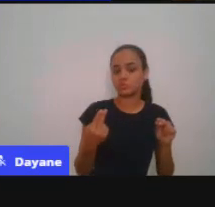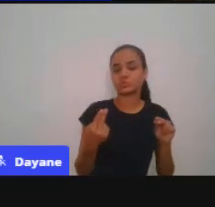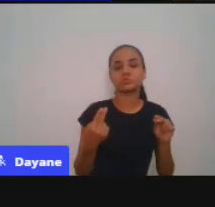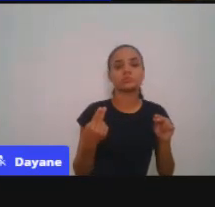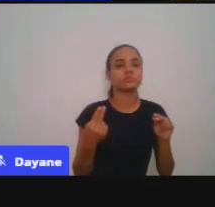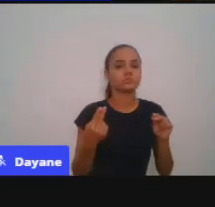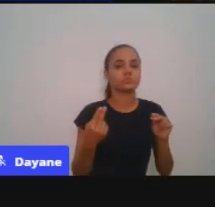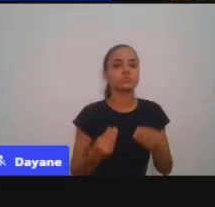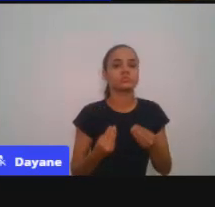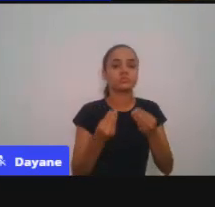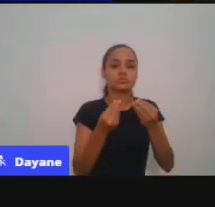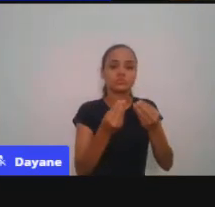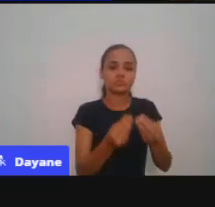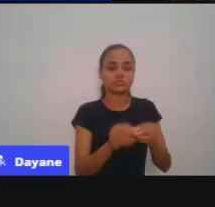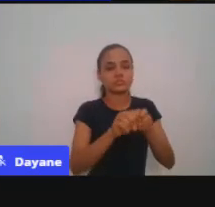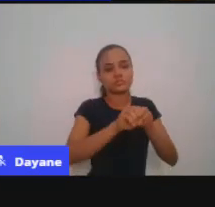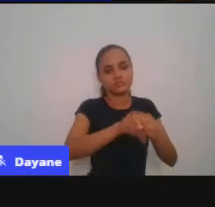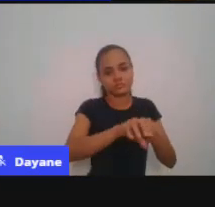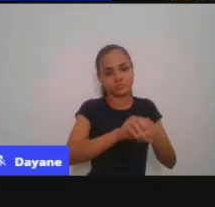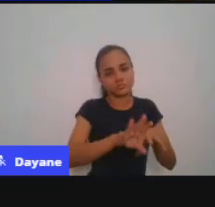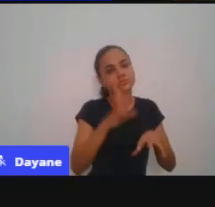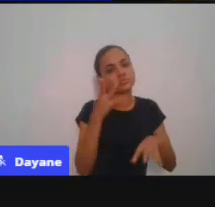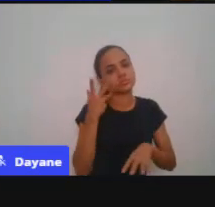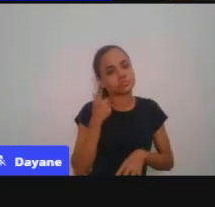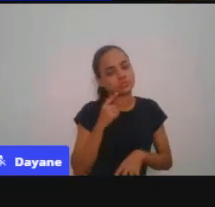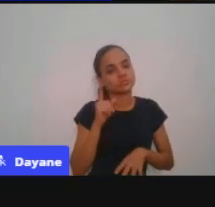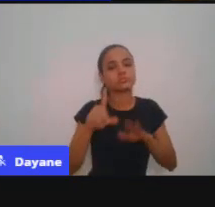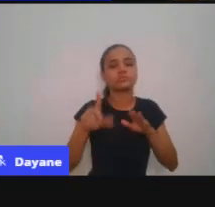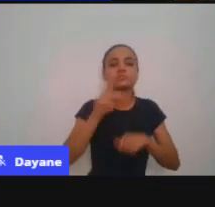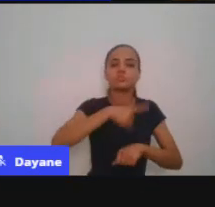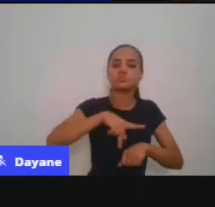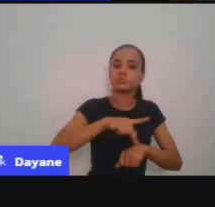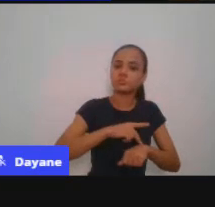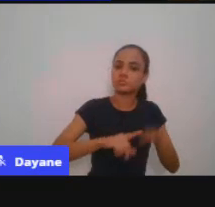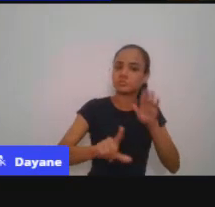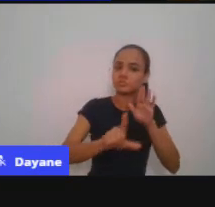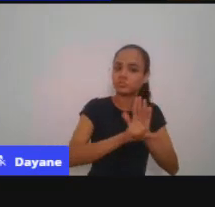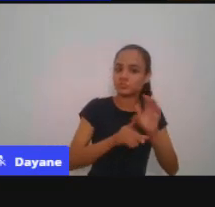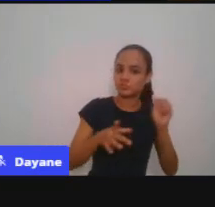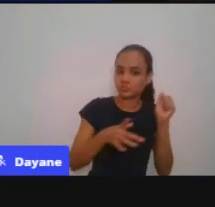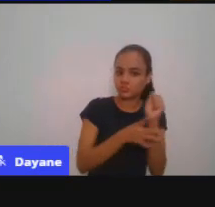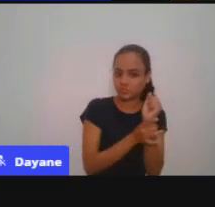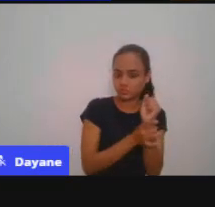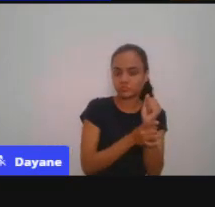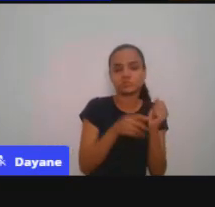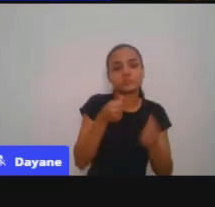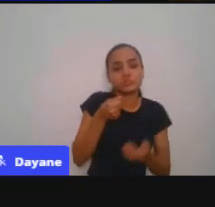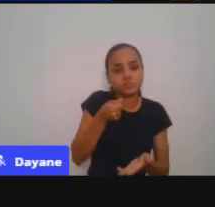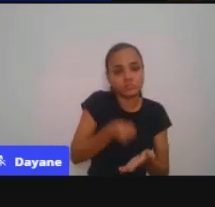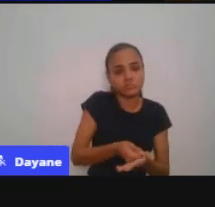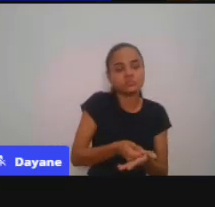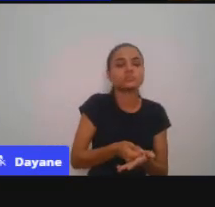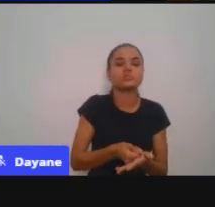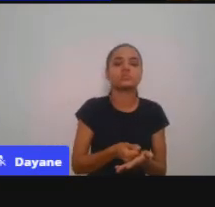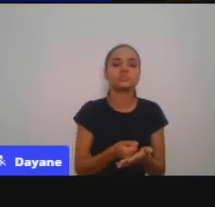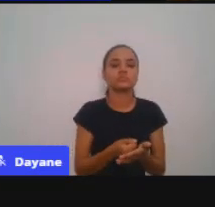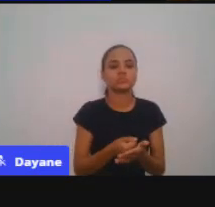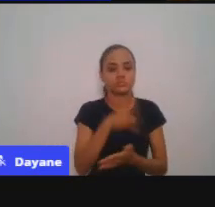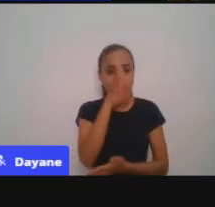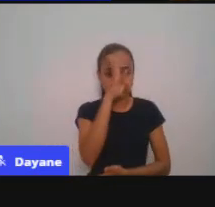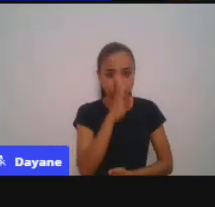nosso país é um direito garantido em lei, é obrigatória, ela é gratuita, né? E